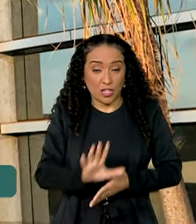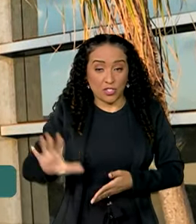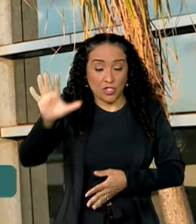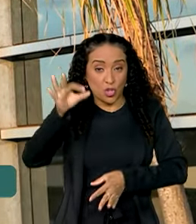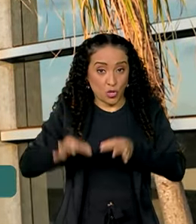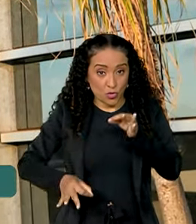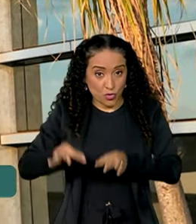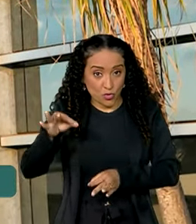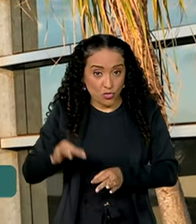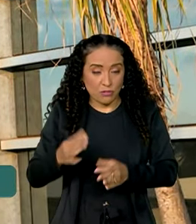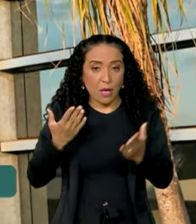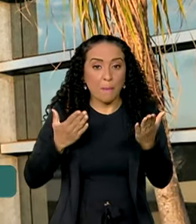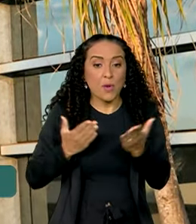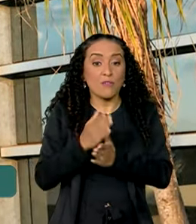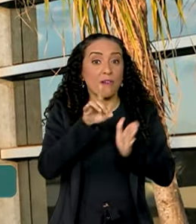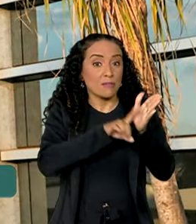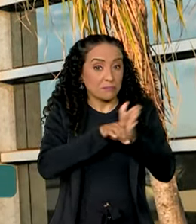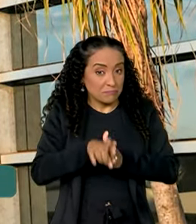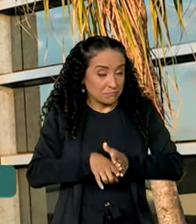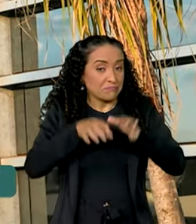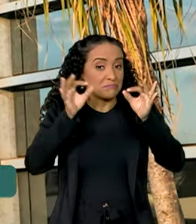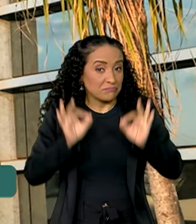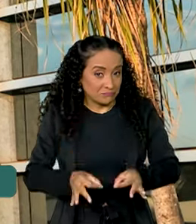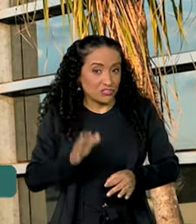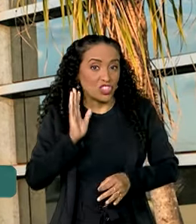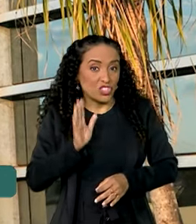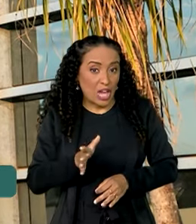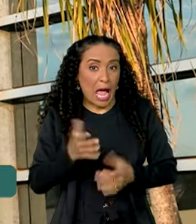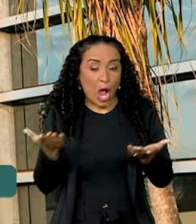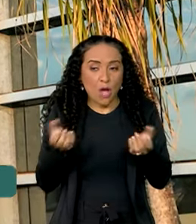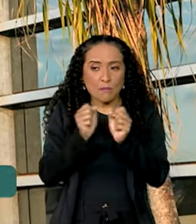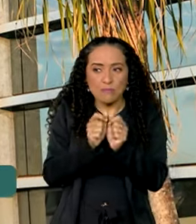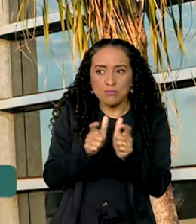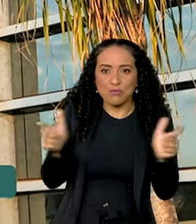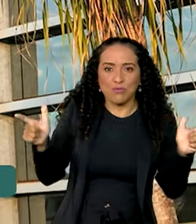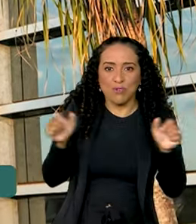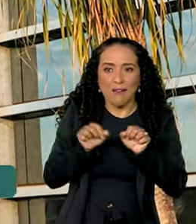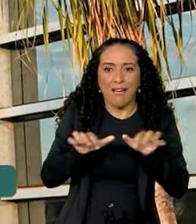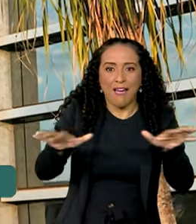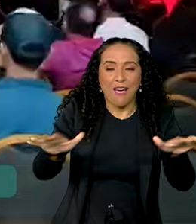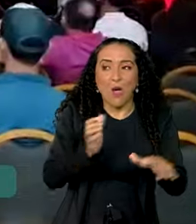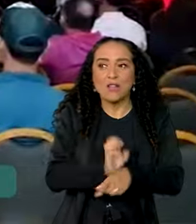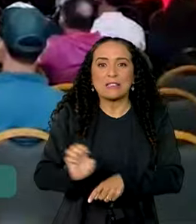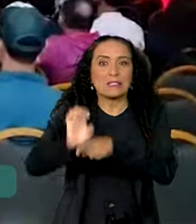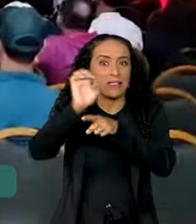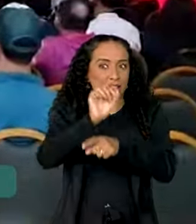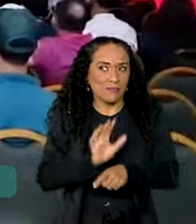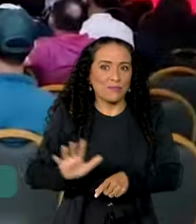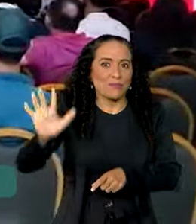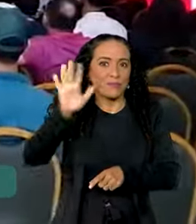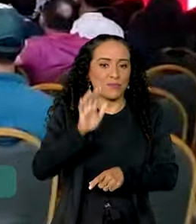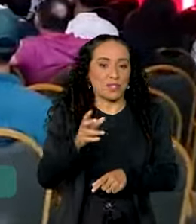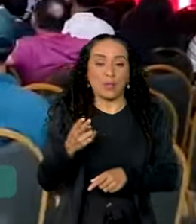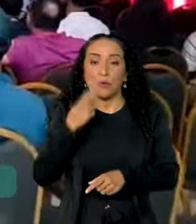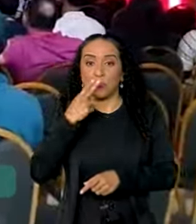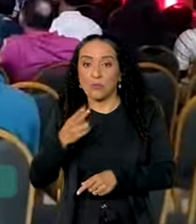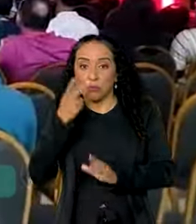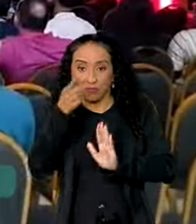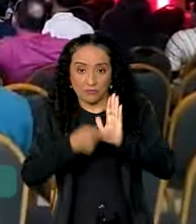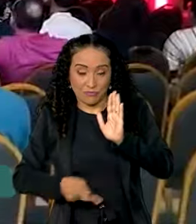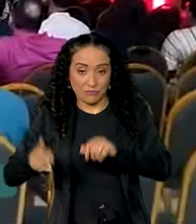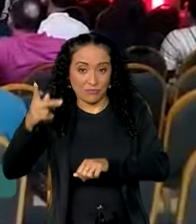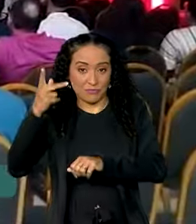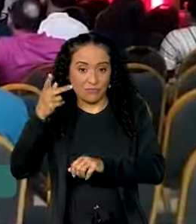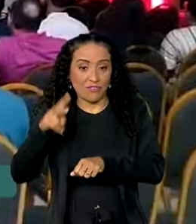Justiça aprovou a pesquisa e agora quer expandir a ideia para outros estados o projeto cigarro Verde